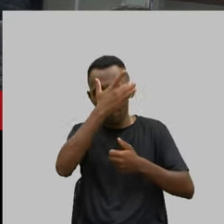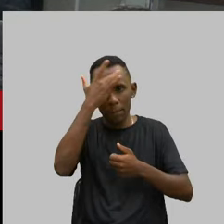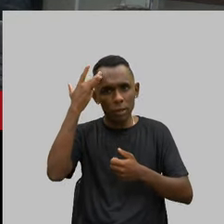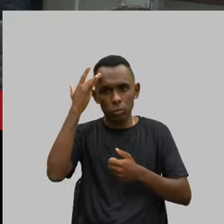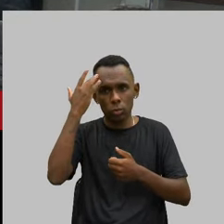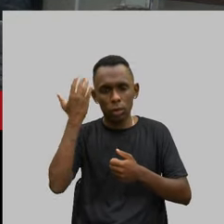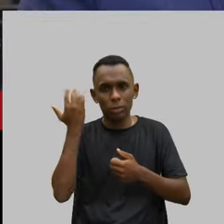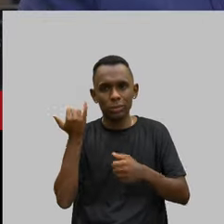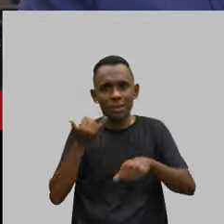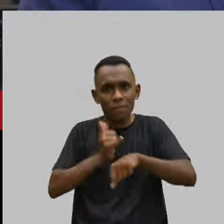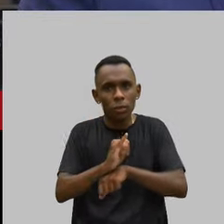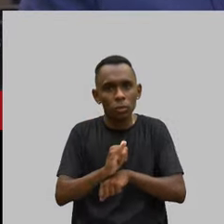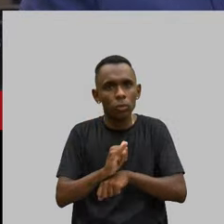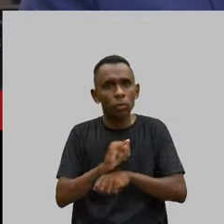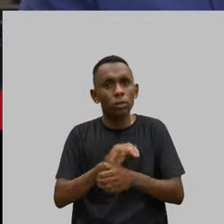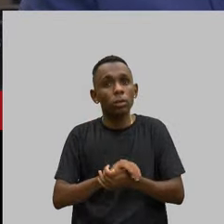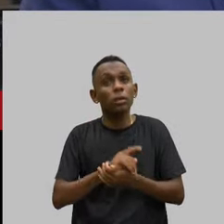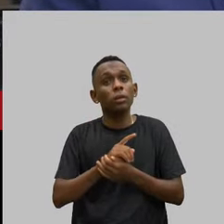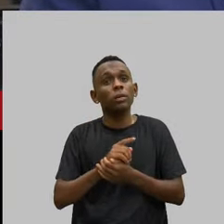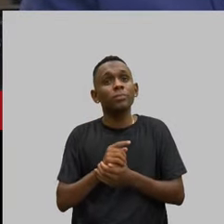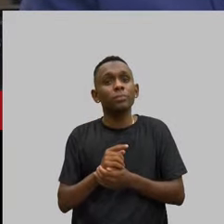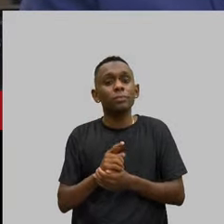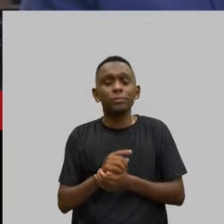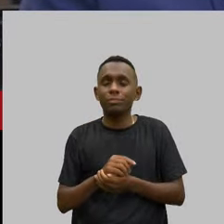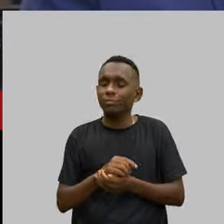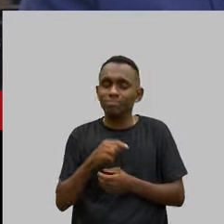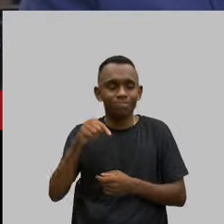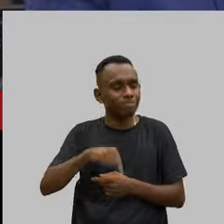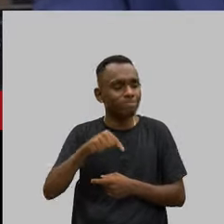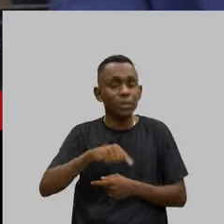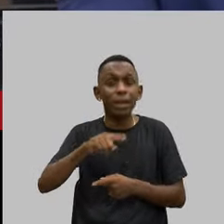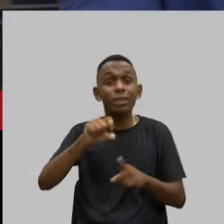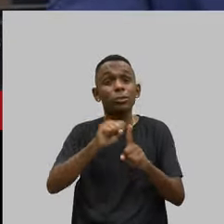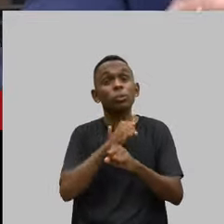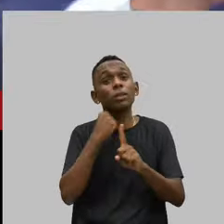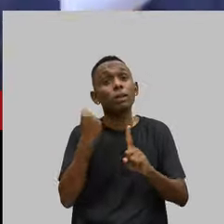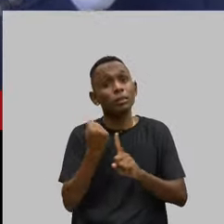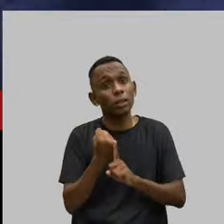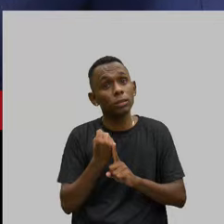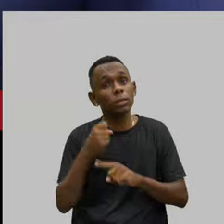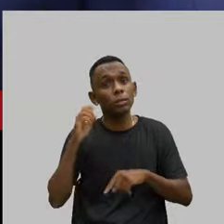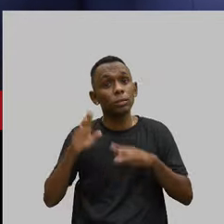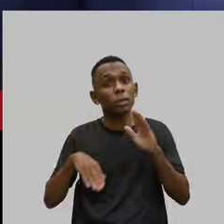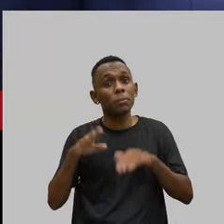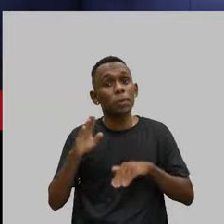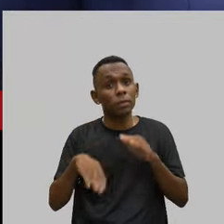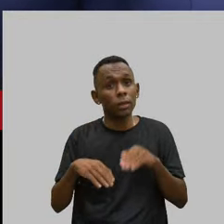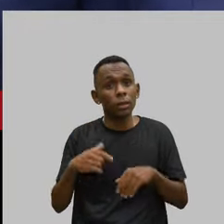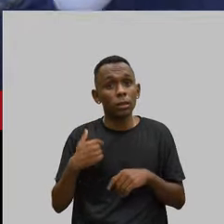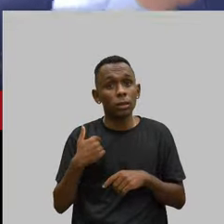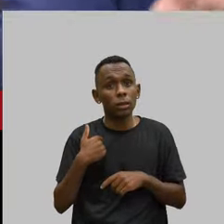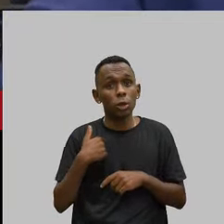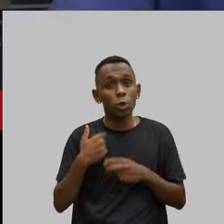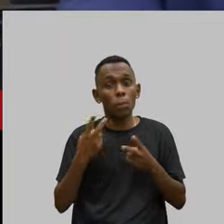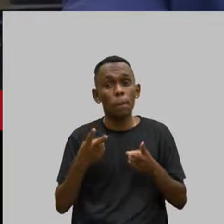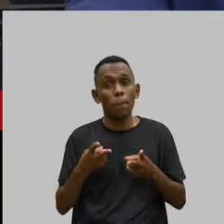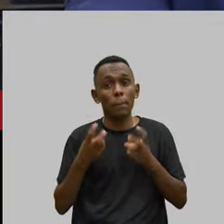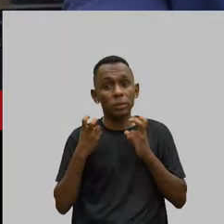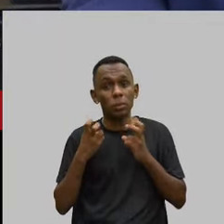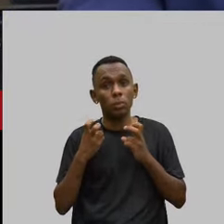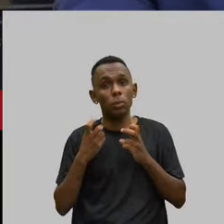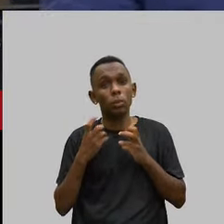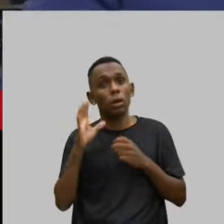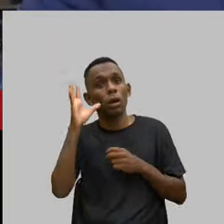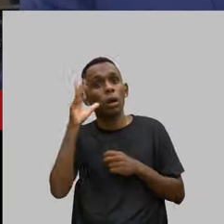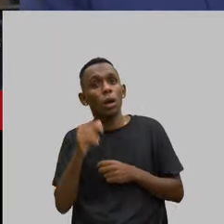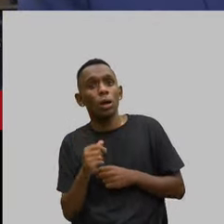aqui que é a sociedade às vezes eu eu eu ve Eu percebo que a gente acha que